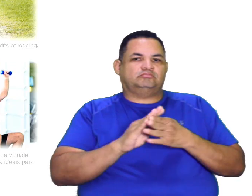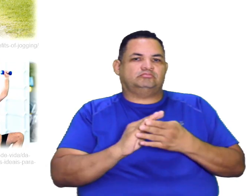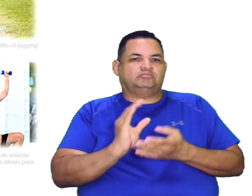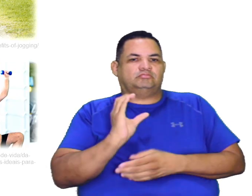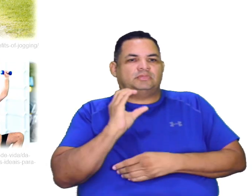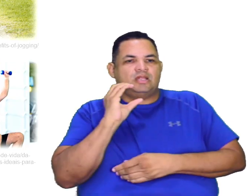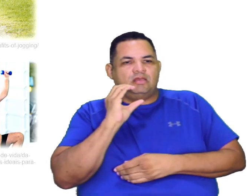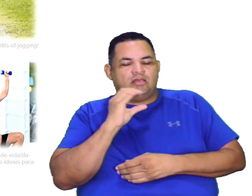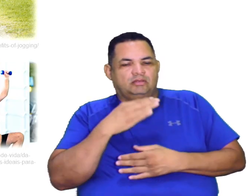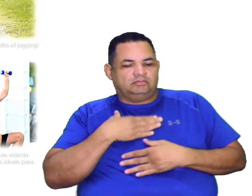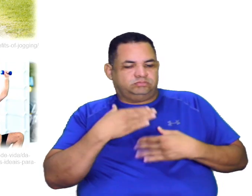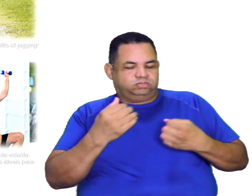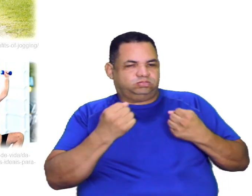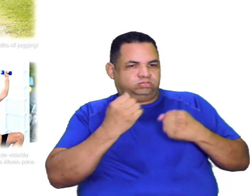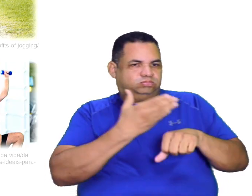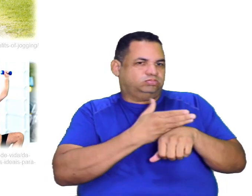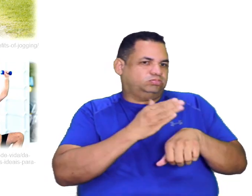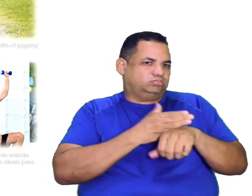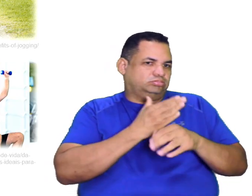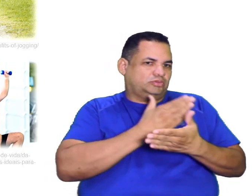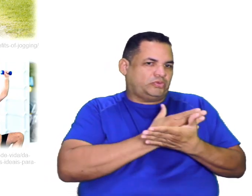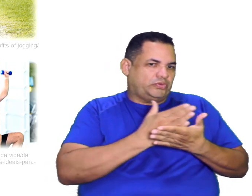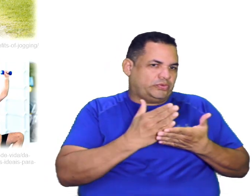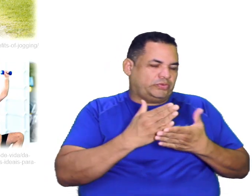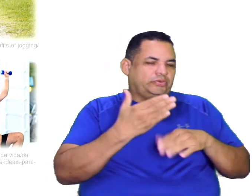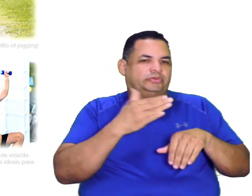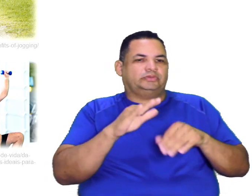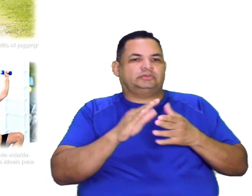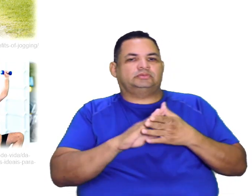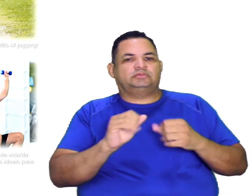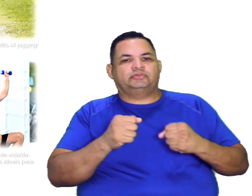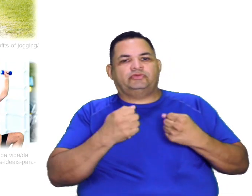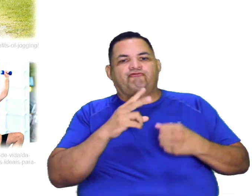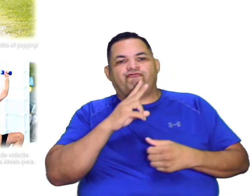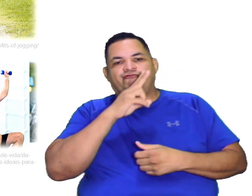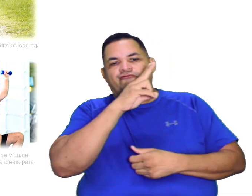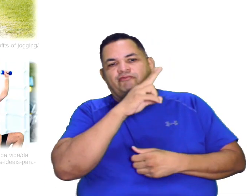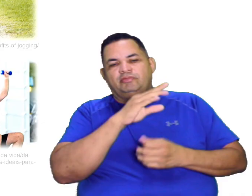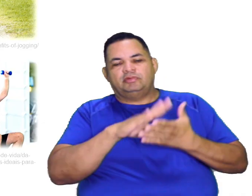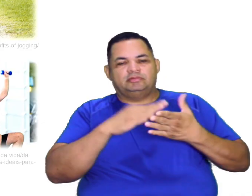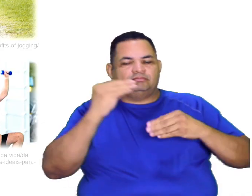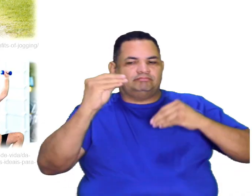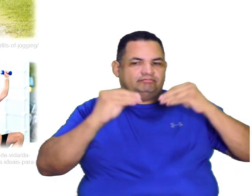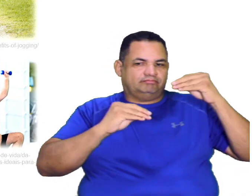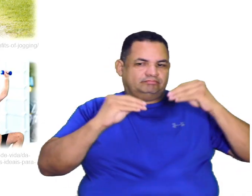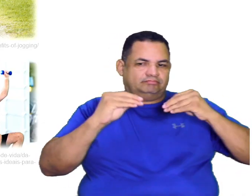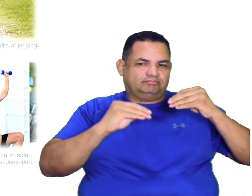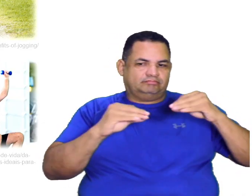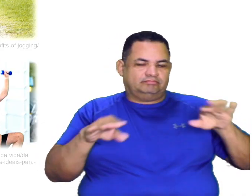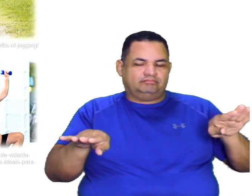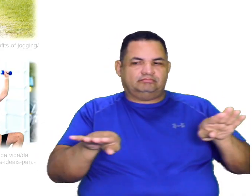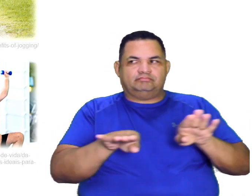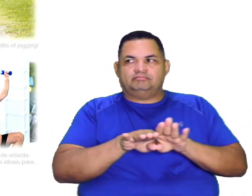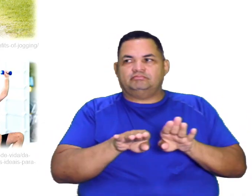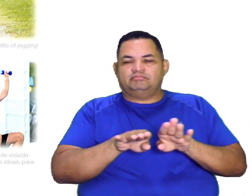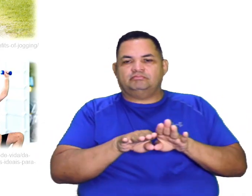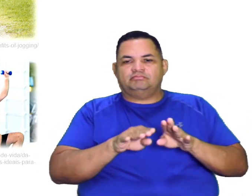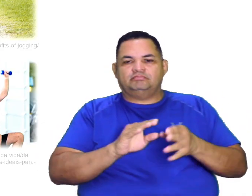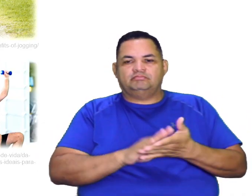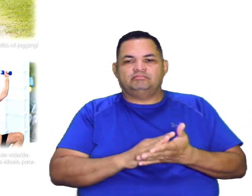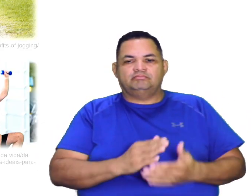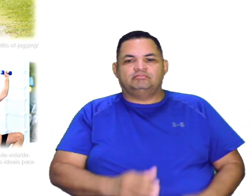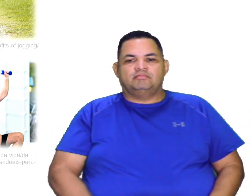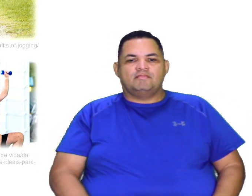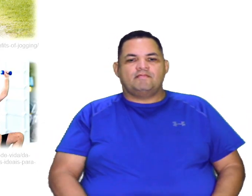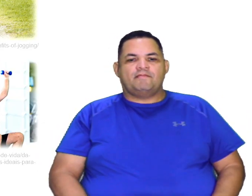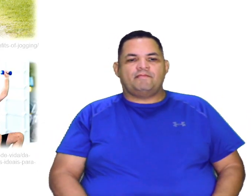do alongamento, do treinamento de resistência, do treinamento de força, do treinamento de flexibilidade, tá